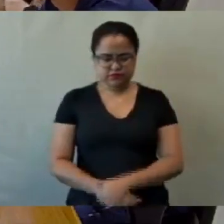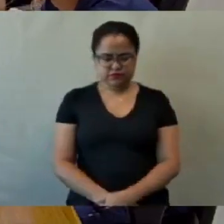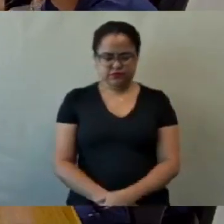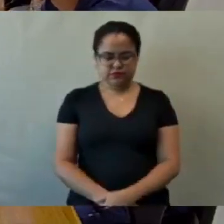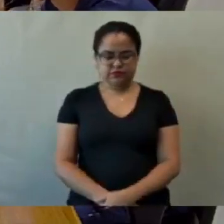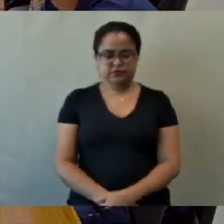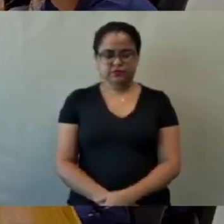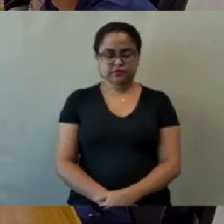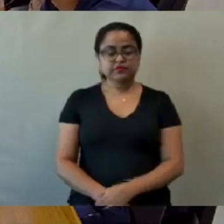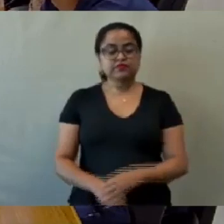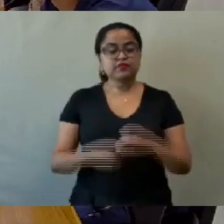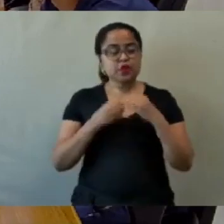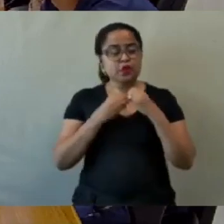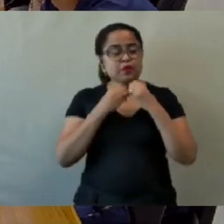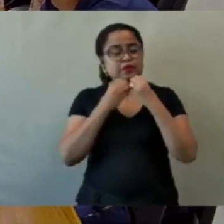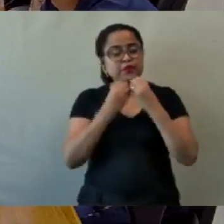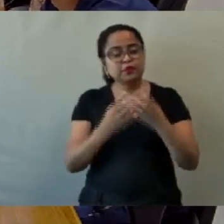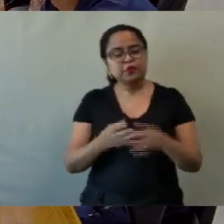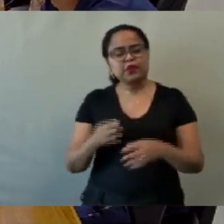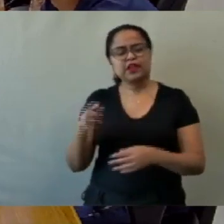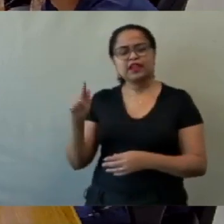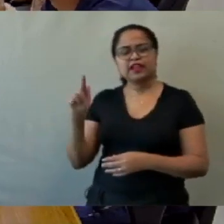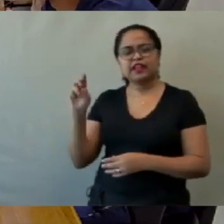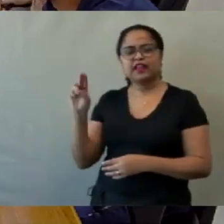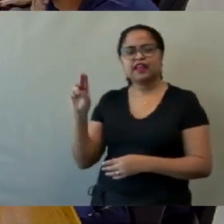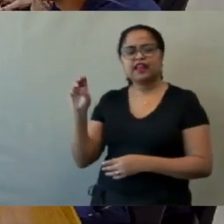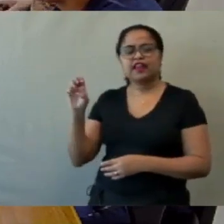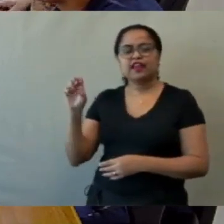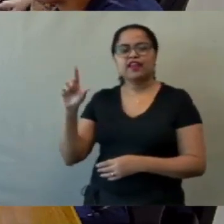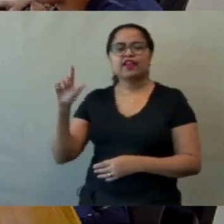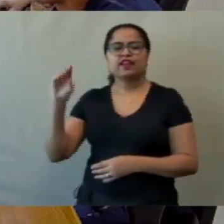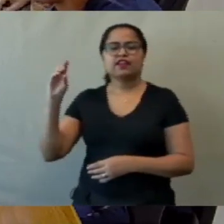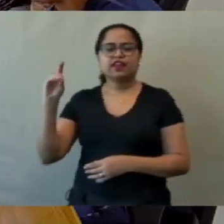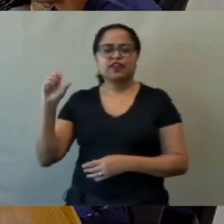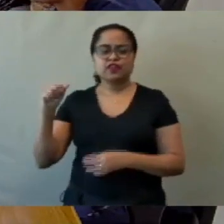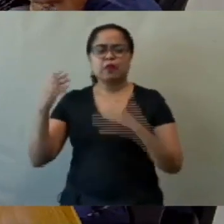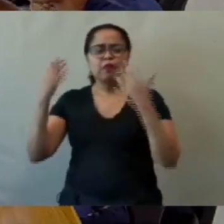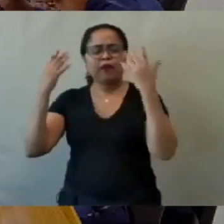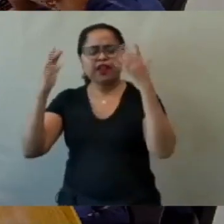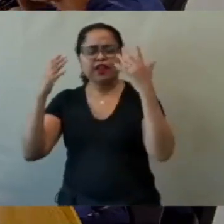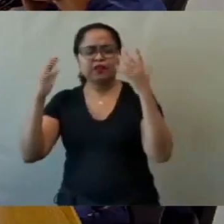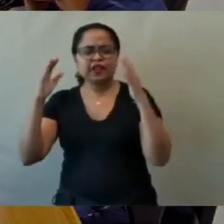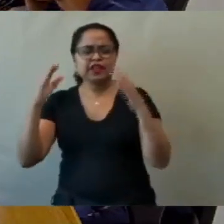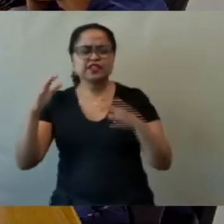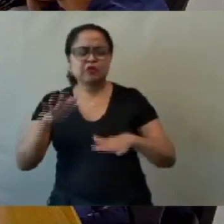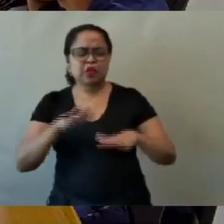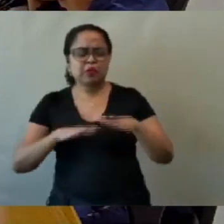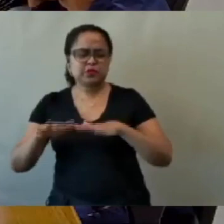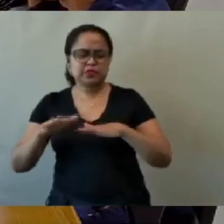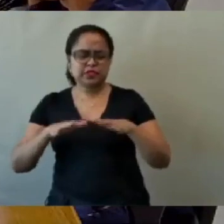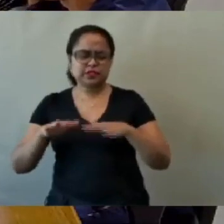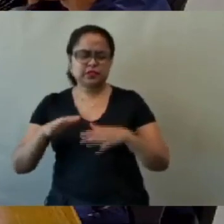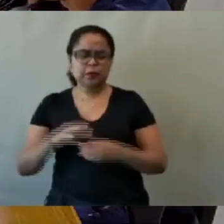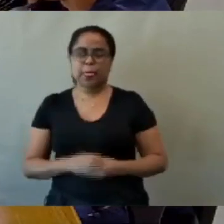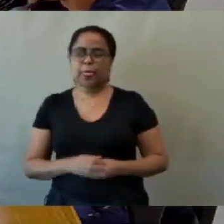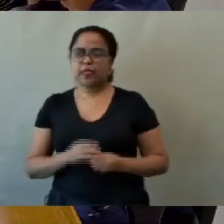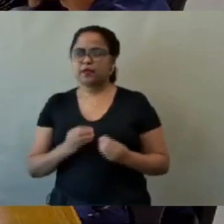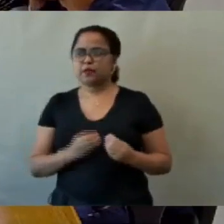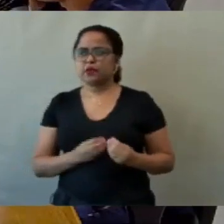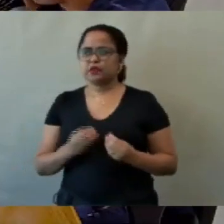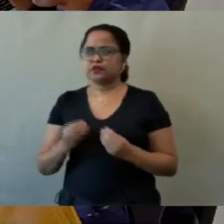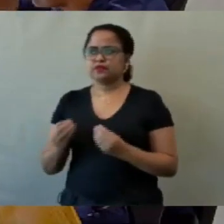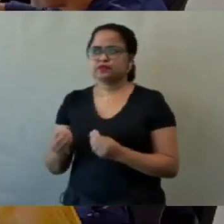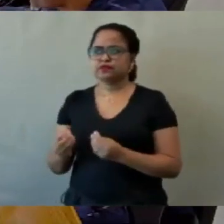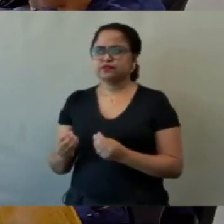Muito bem, Guelda, obrigada, parabéns pela mobilização. Vou passar a palavra agora para o